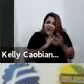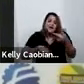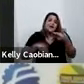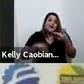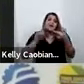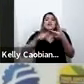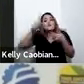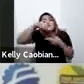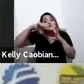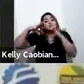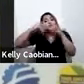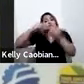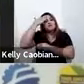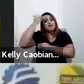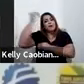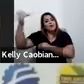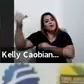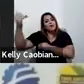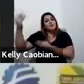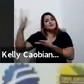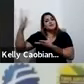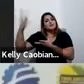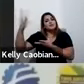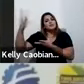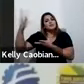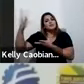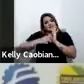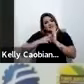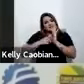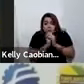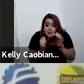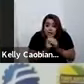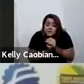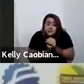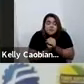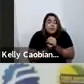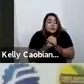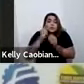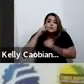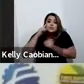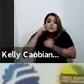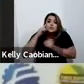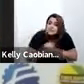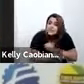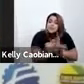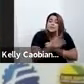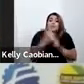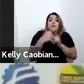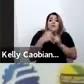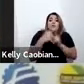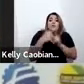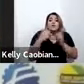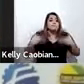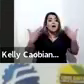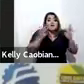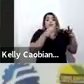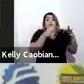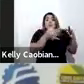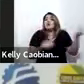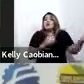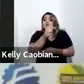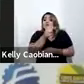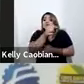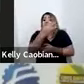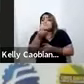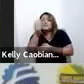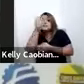assim. Elas faziam orações o tempo todo, porque impactou demais a vida deles, né? Dessas 747 pessoas, e com o apoio dos